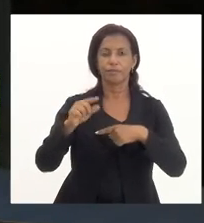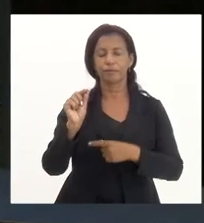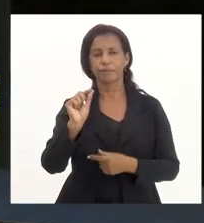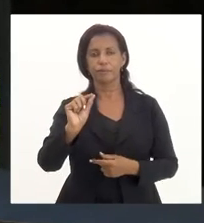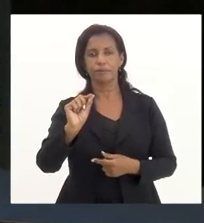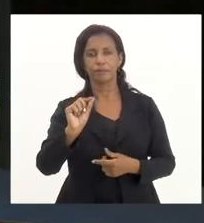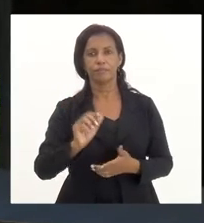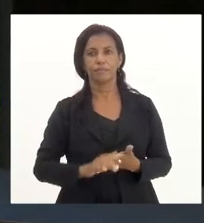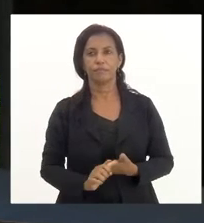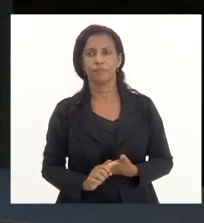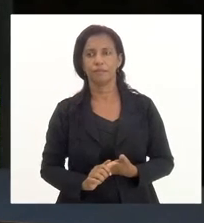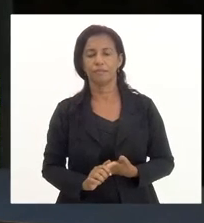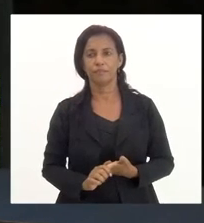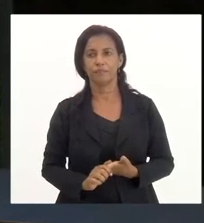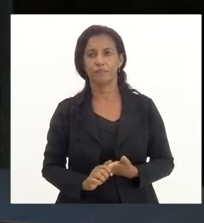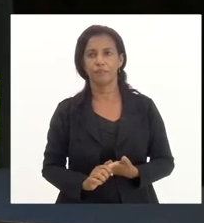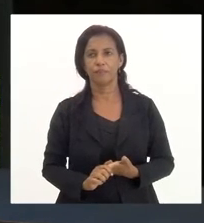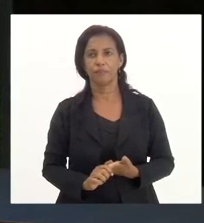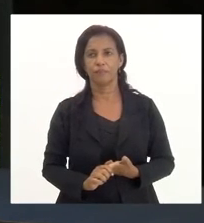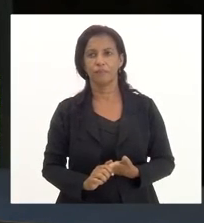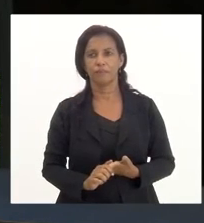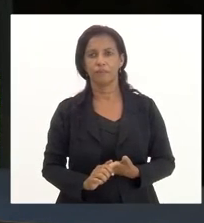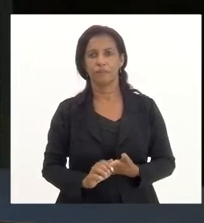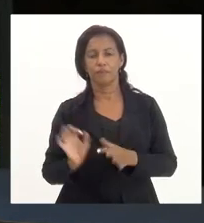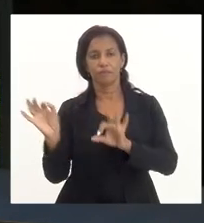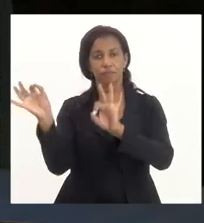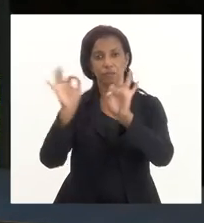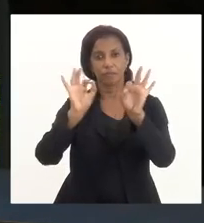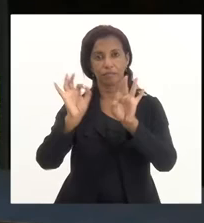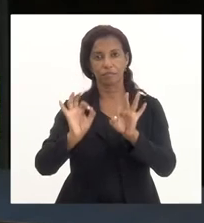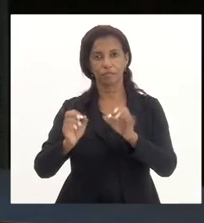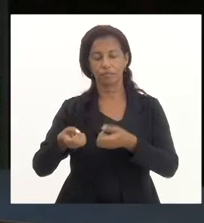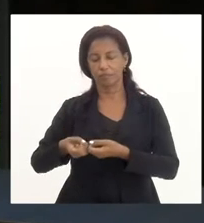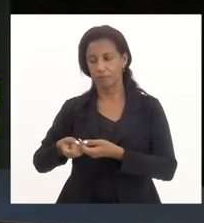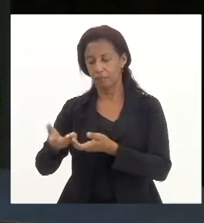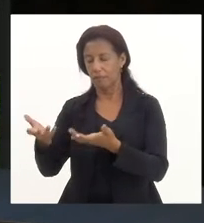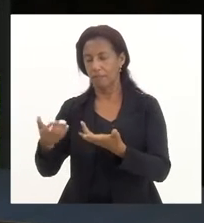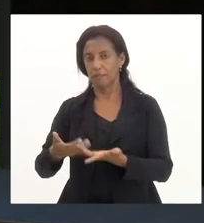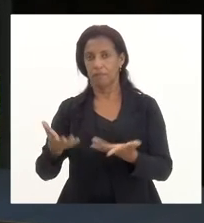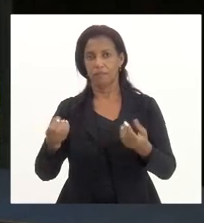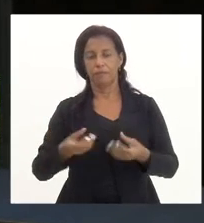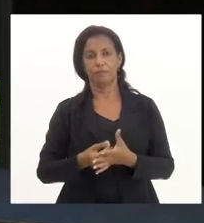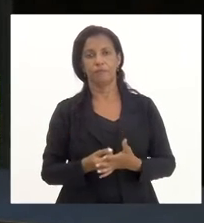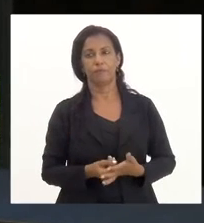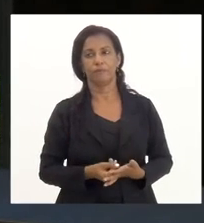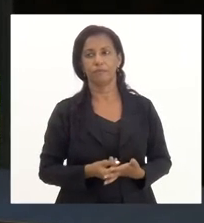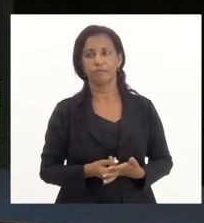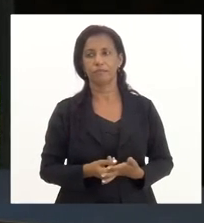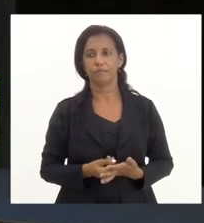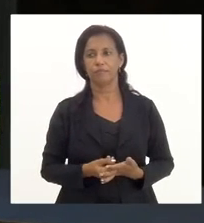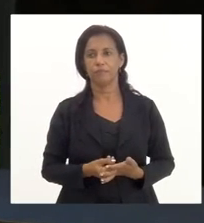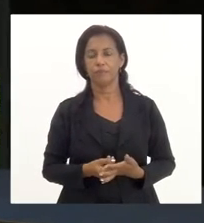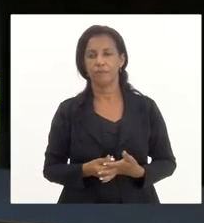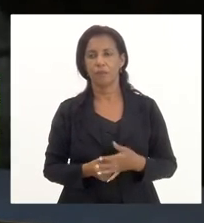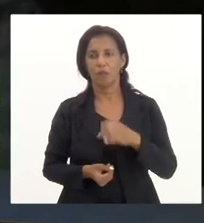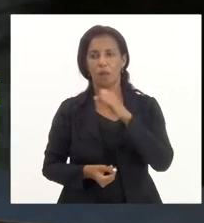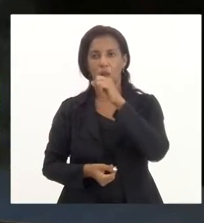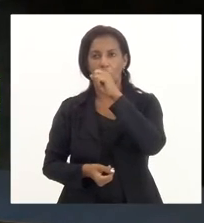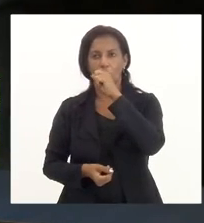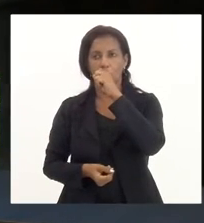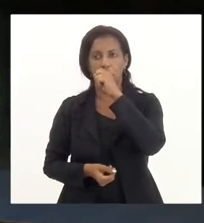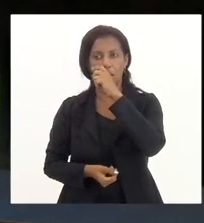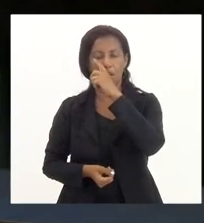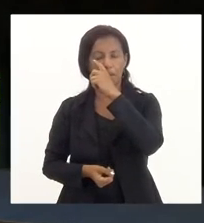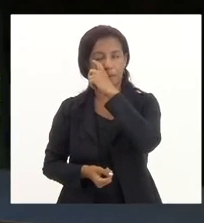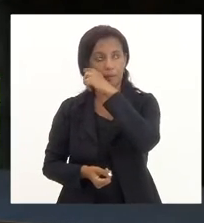é questão é o seguinte é nenhuma dessas despesas deixar de ser atendidas nenhuma